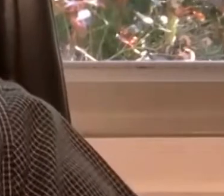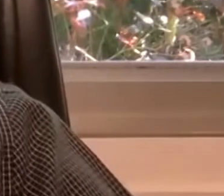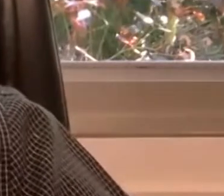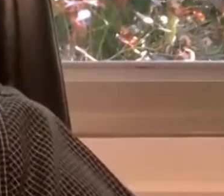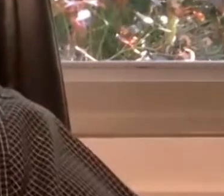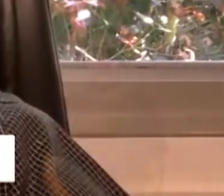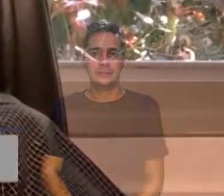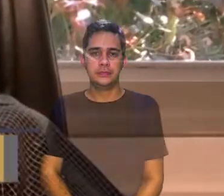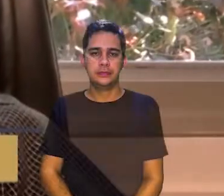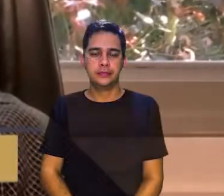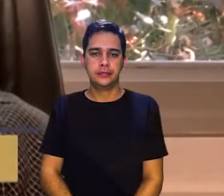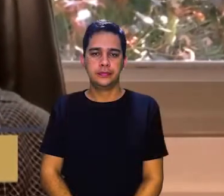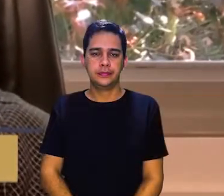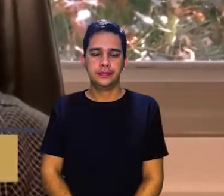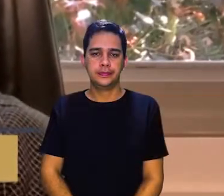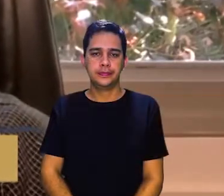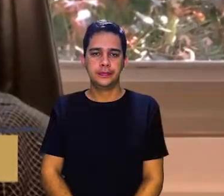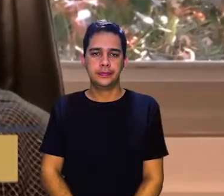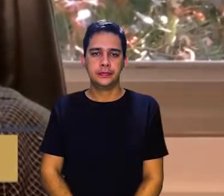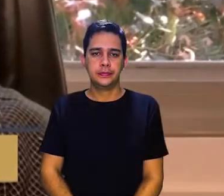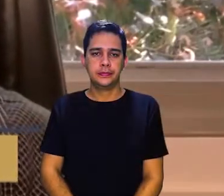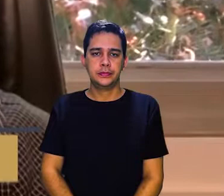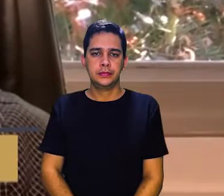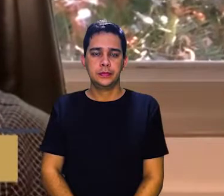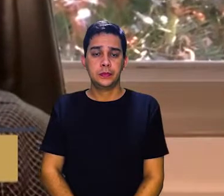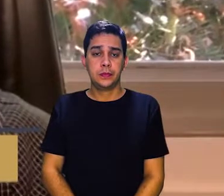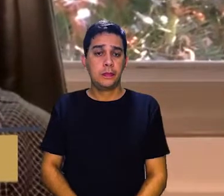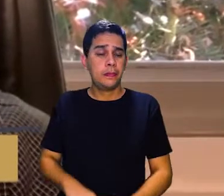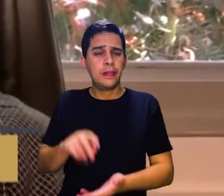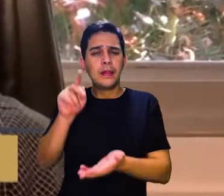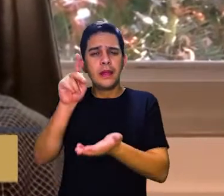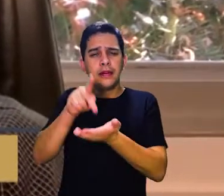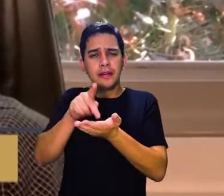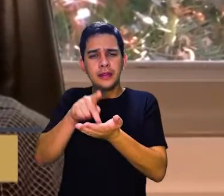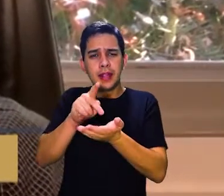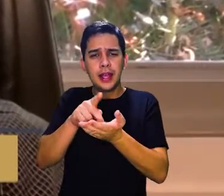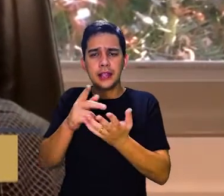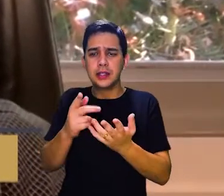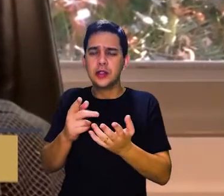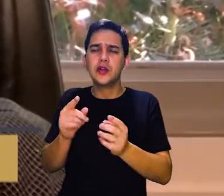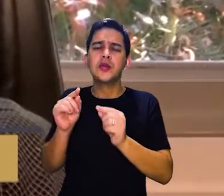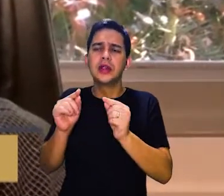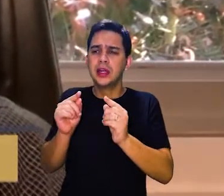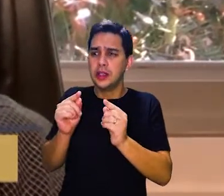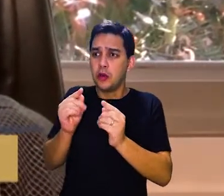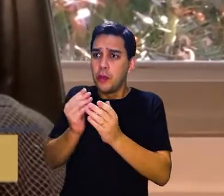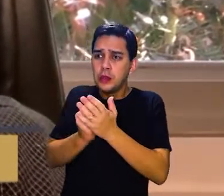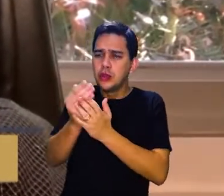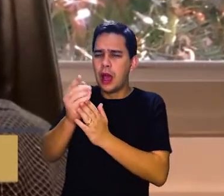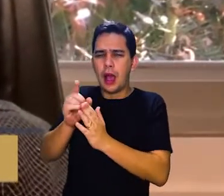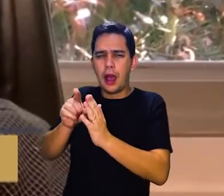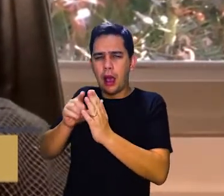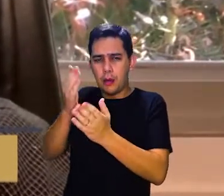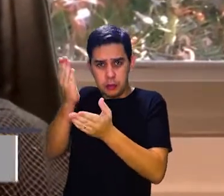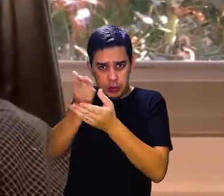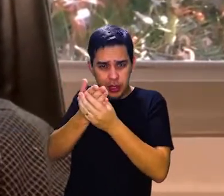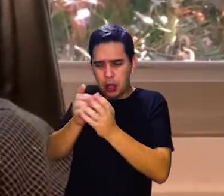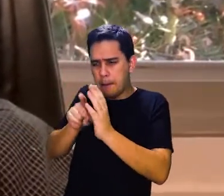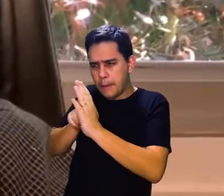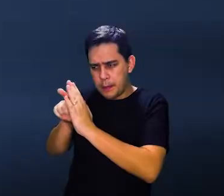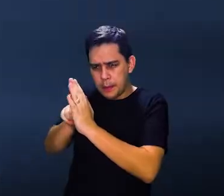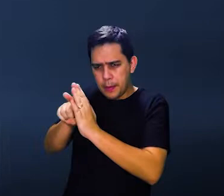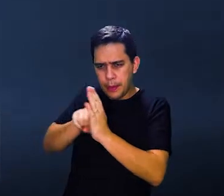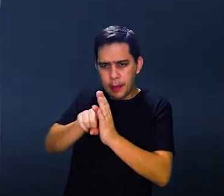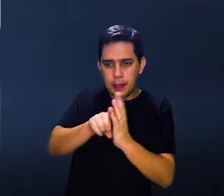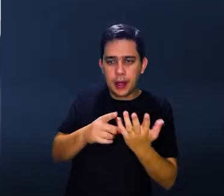Na verdade, o que levou a ser instaurado o inquérito, né, em primeiro lugar, onde foi